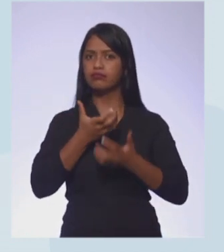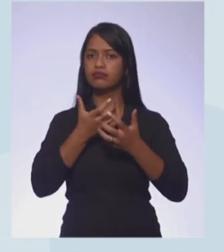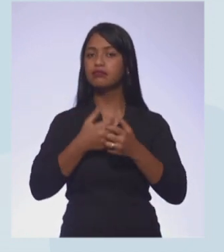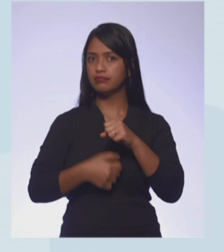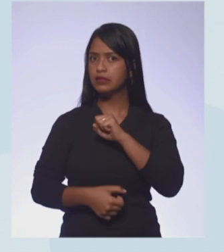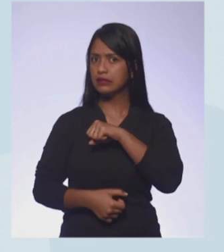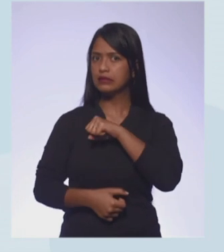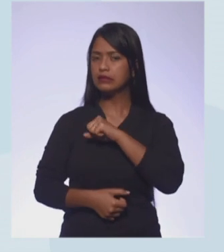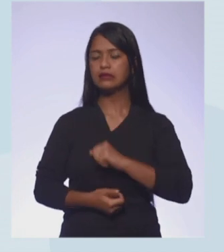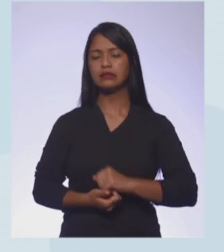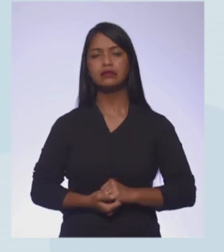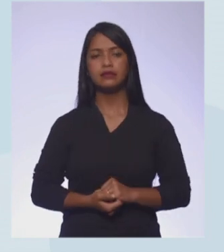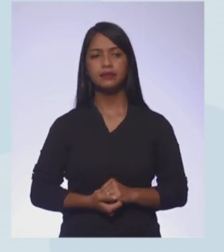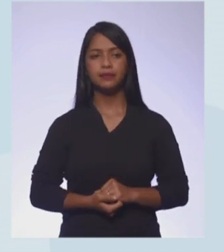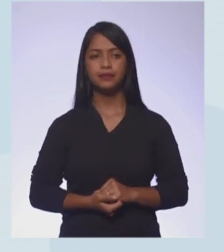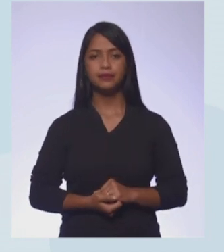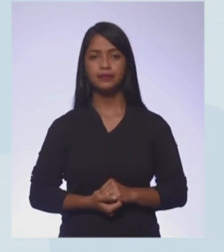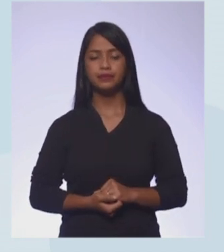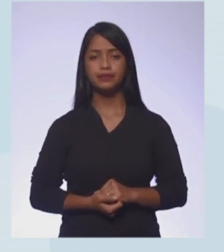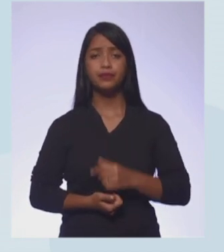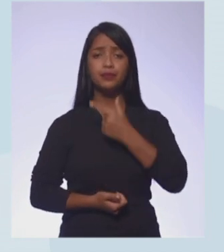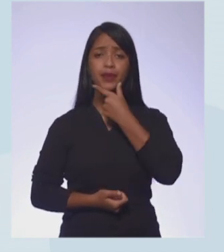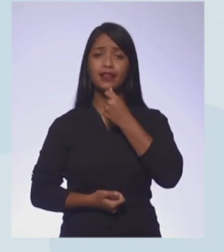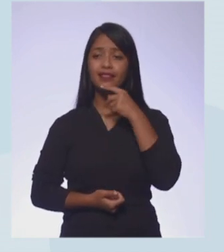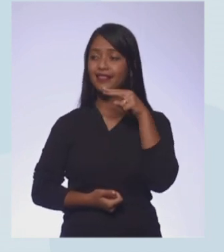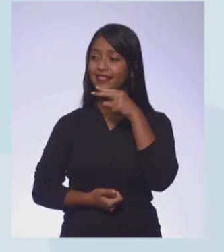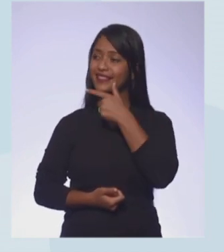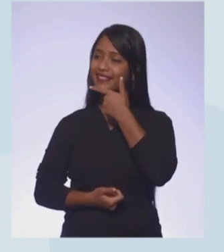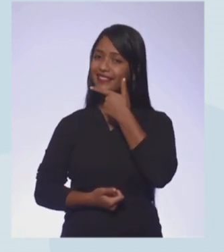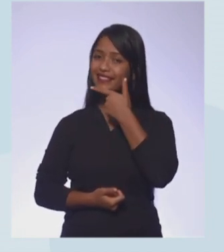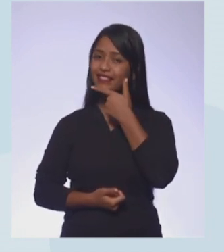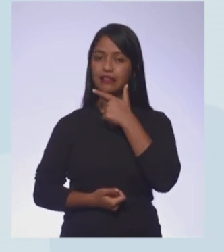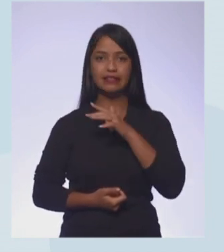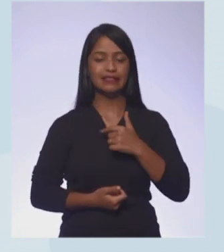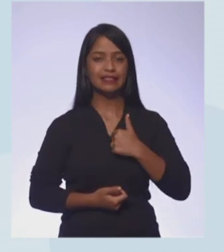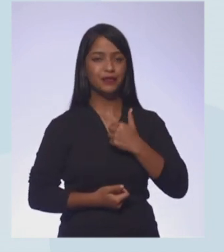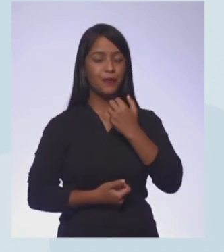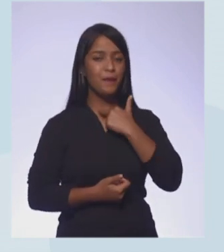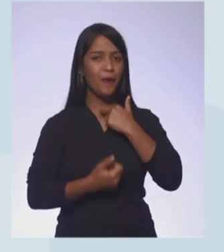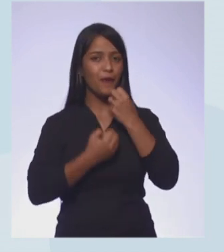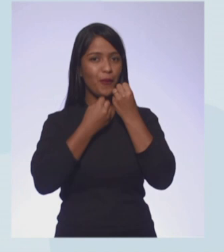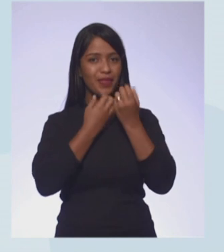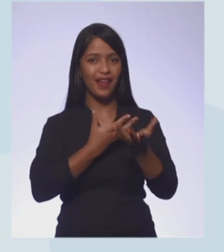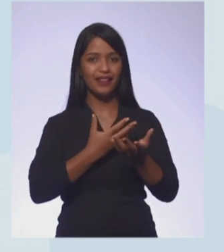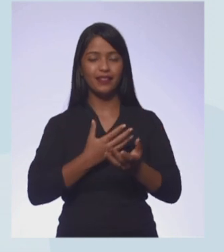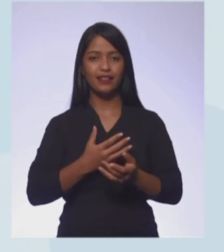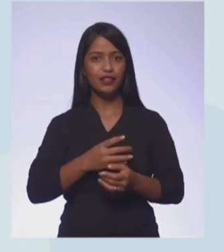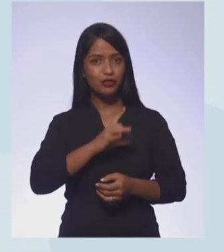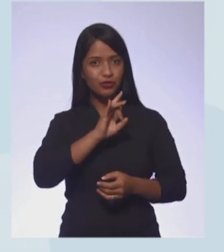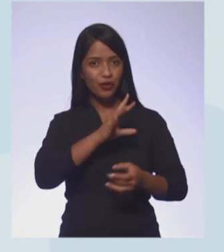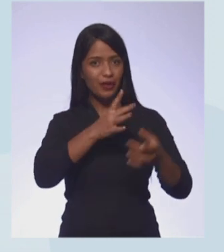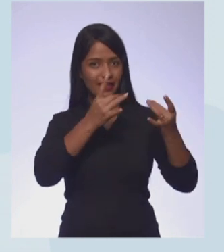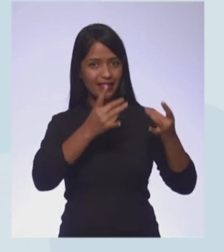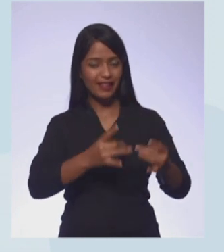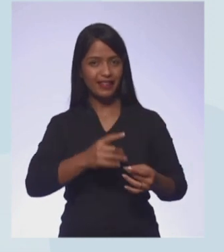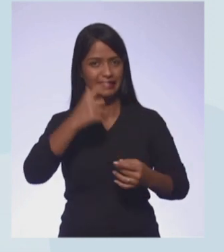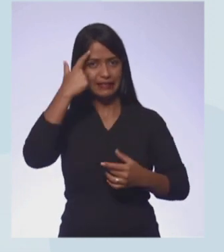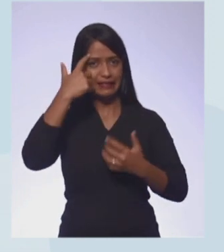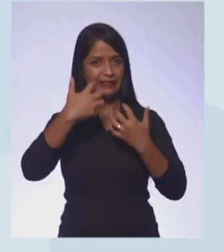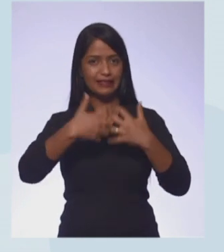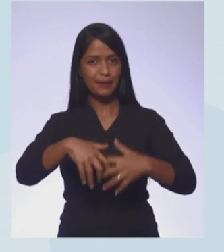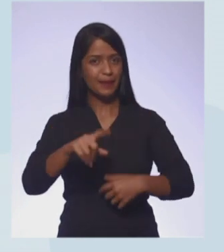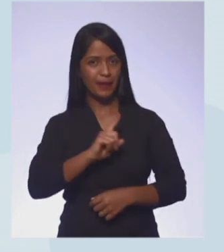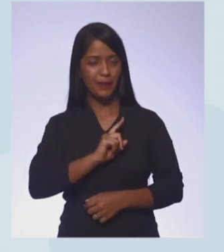E bem o dele... expressivo. E o dele sorrindo, falar. né? Olhando para ela. Falar. É que é só para descrever, né? Não é para interpretar. A